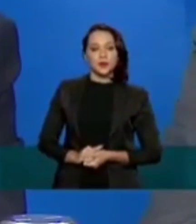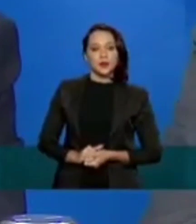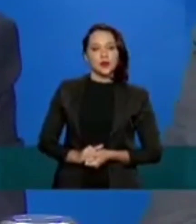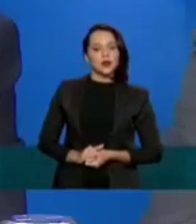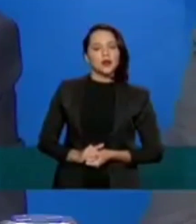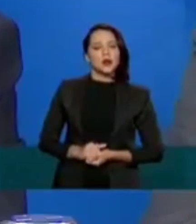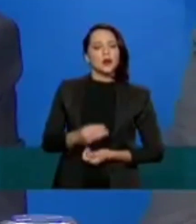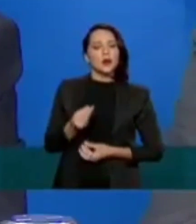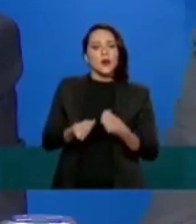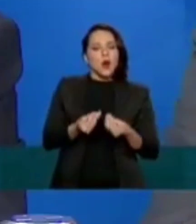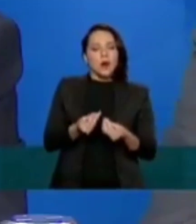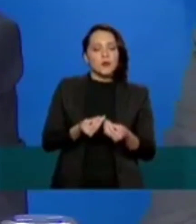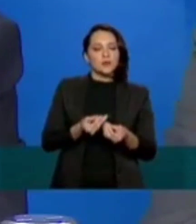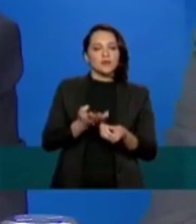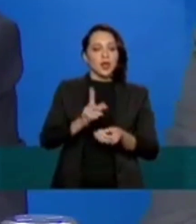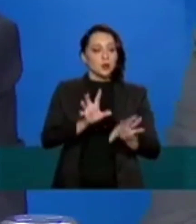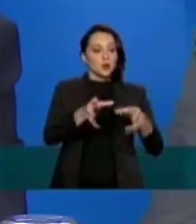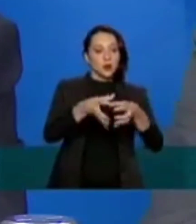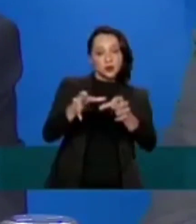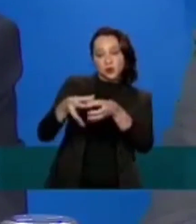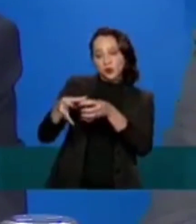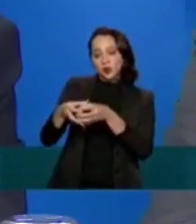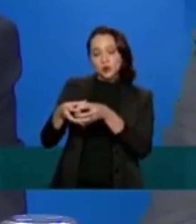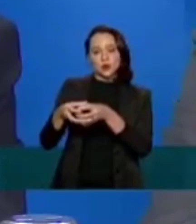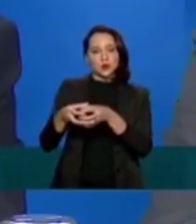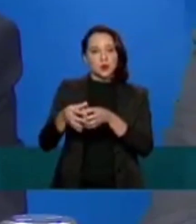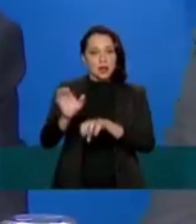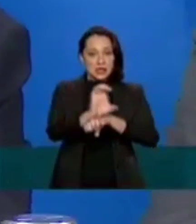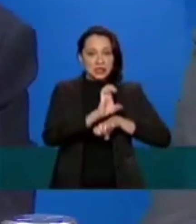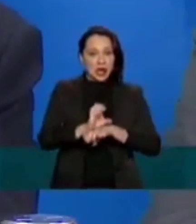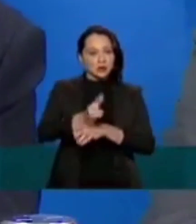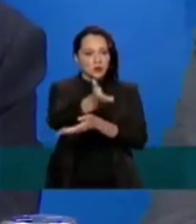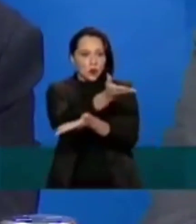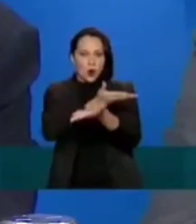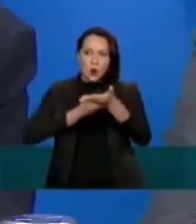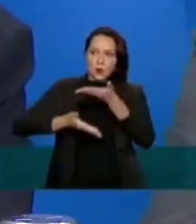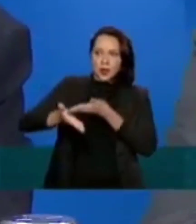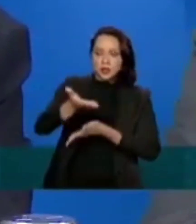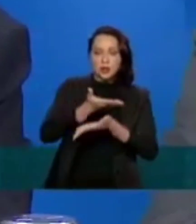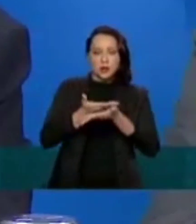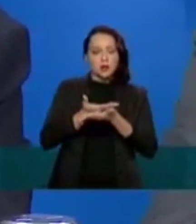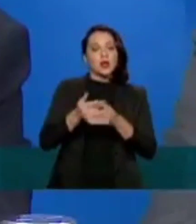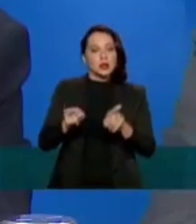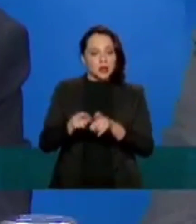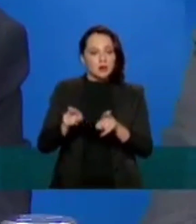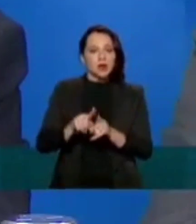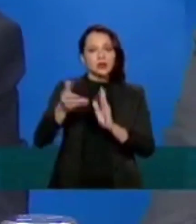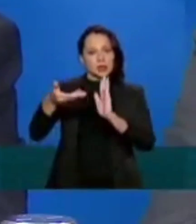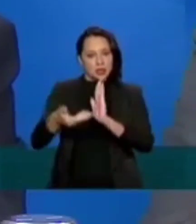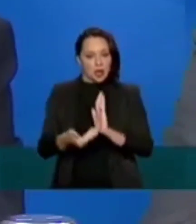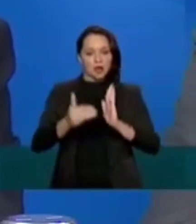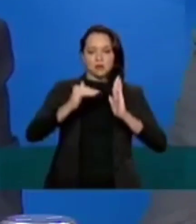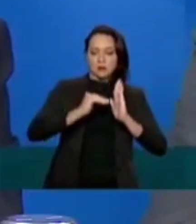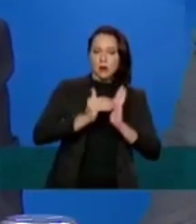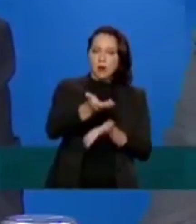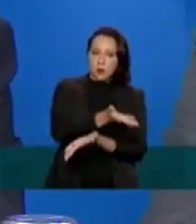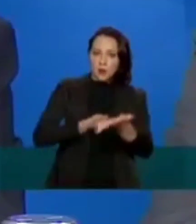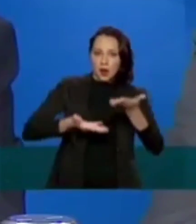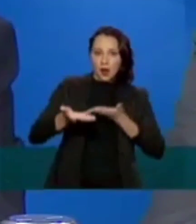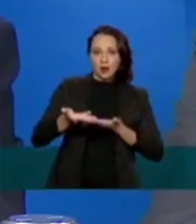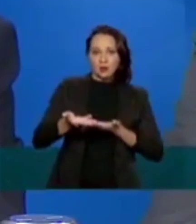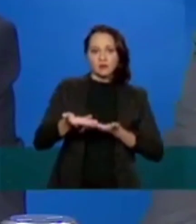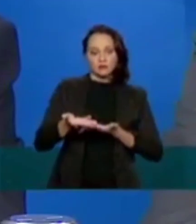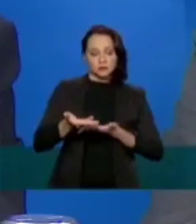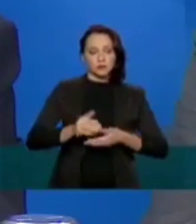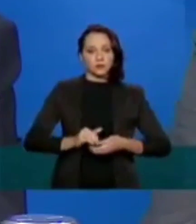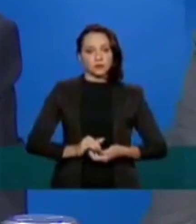com uma cooperação entre os entes federativos, uma cooperação das duas casas, o Senado e a